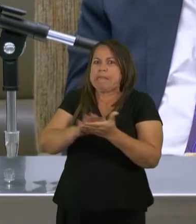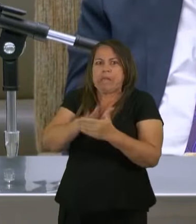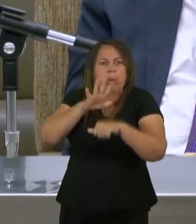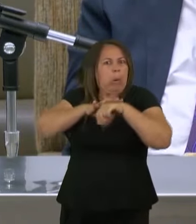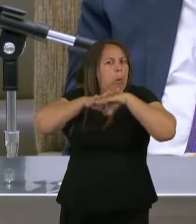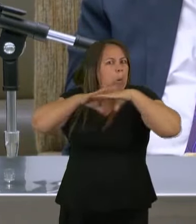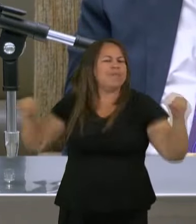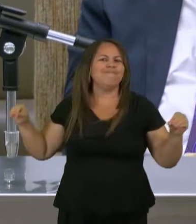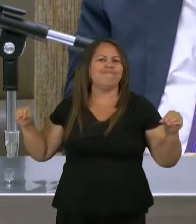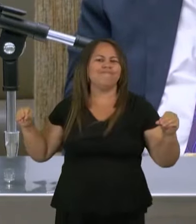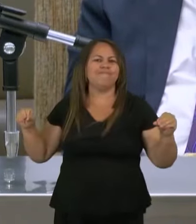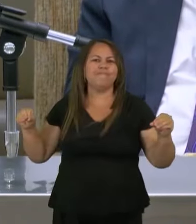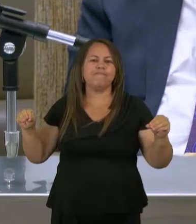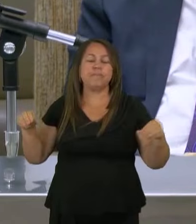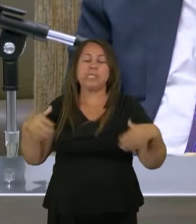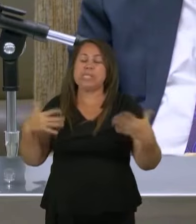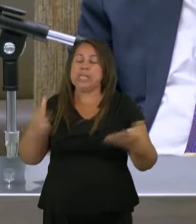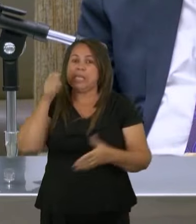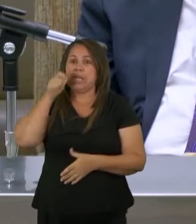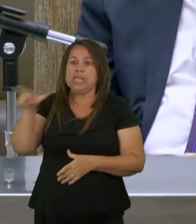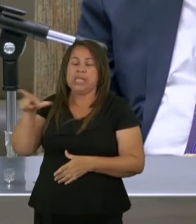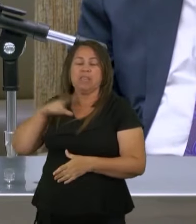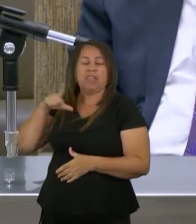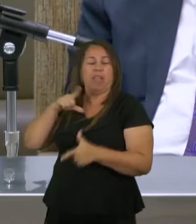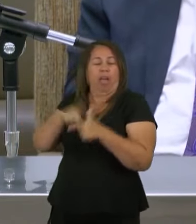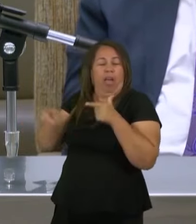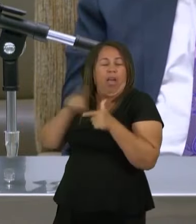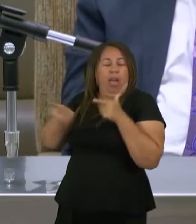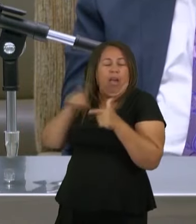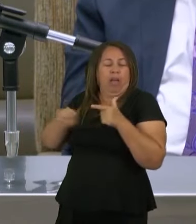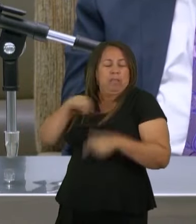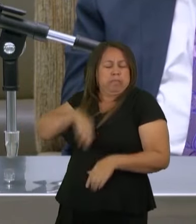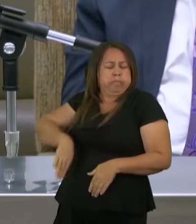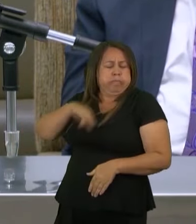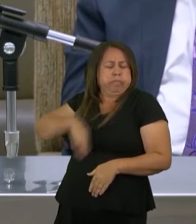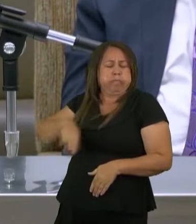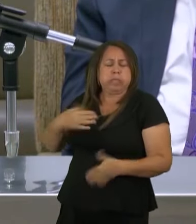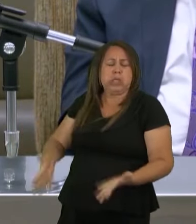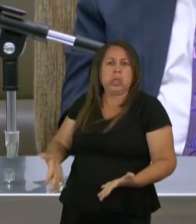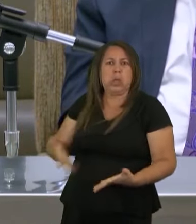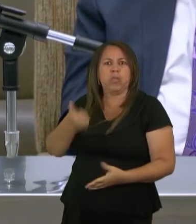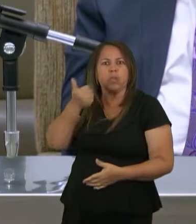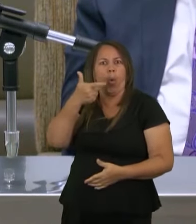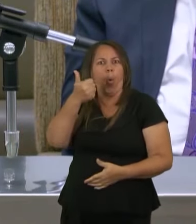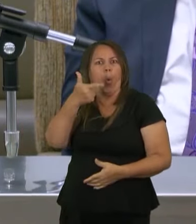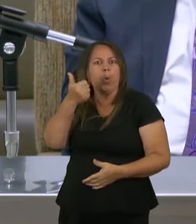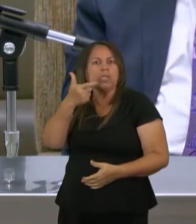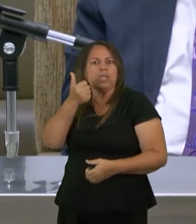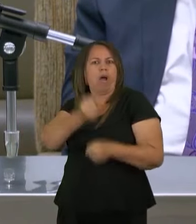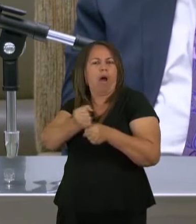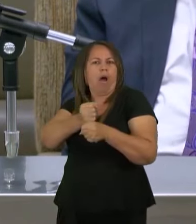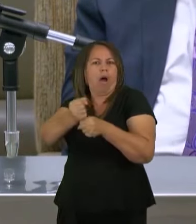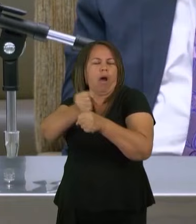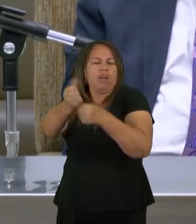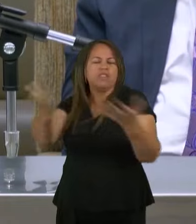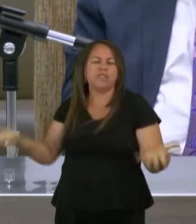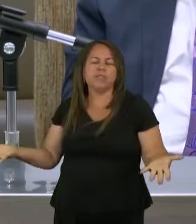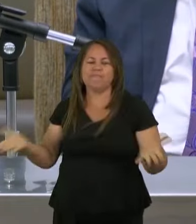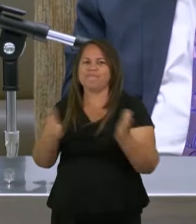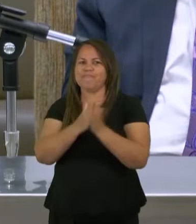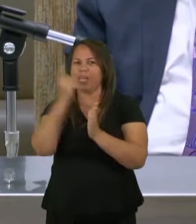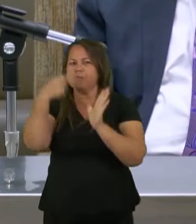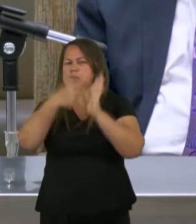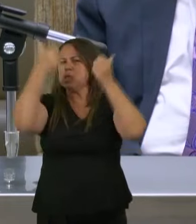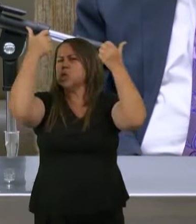ser curada. Ela tinha um problema de fluxo de sangue há 12 anos. A Bíblia diz que